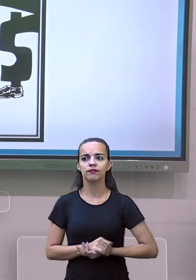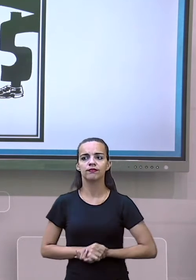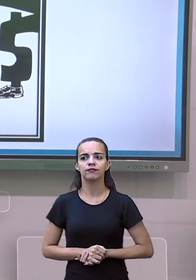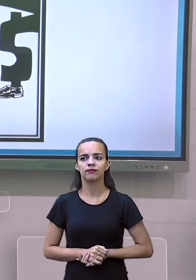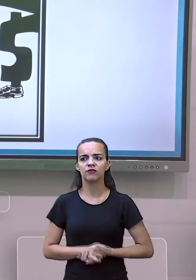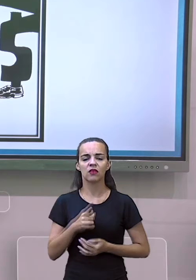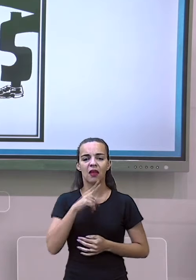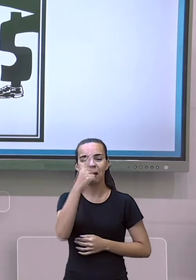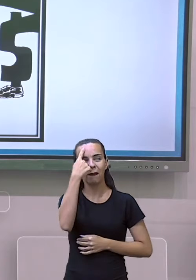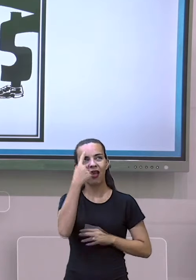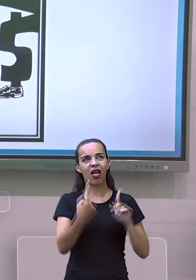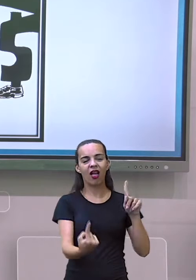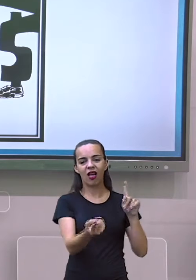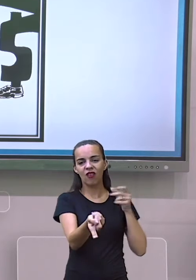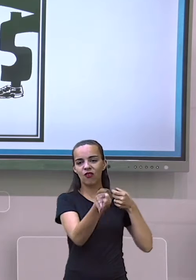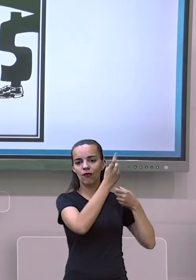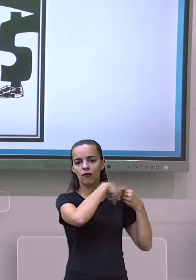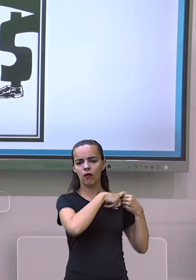não retroativa.